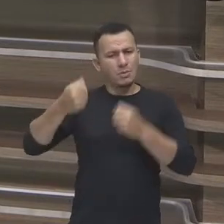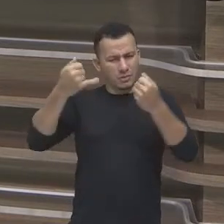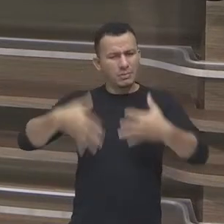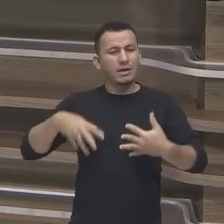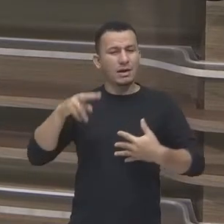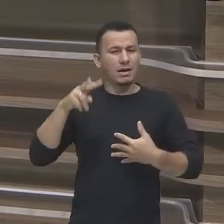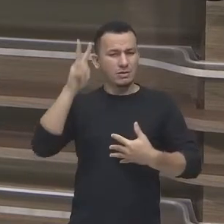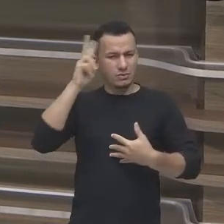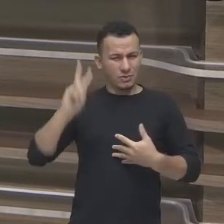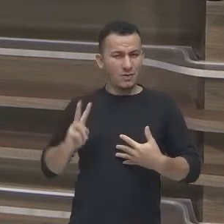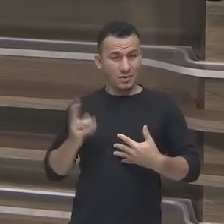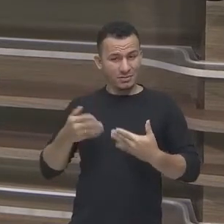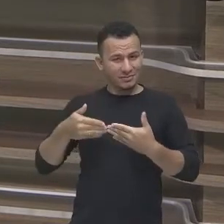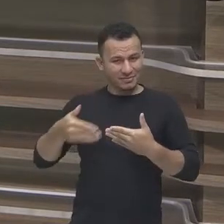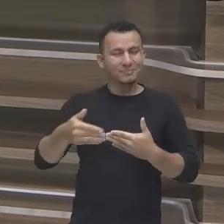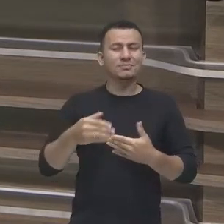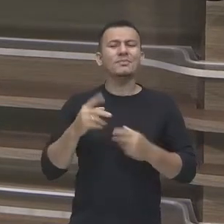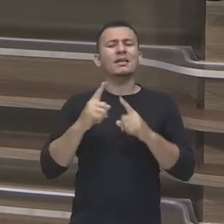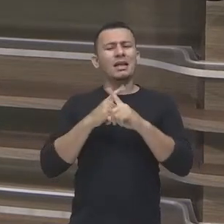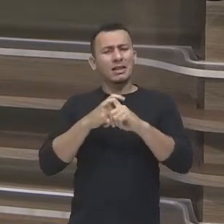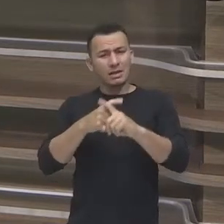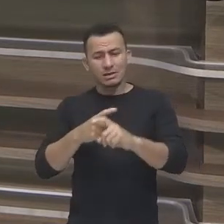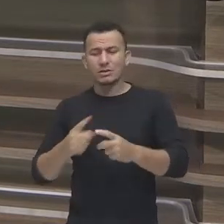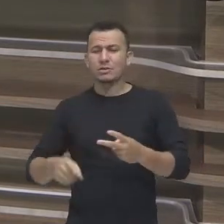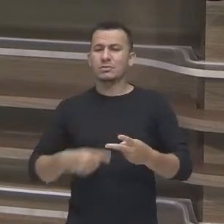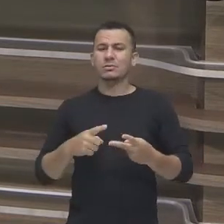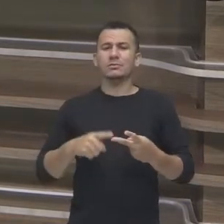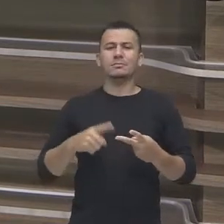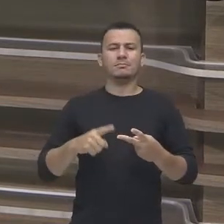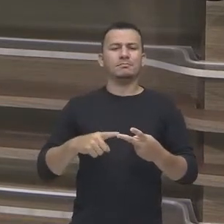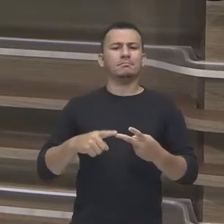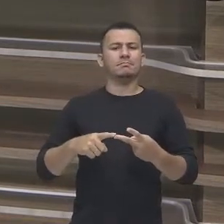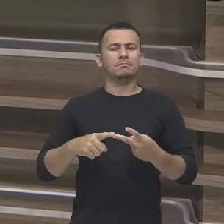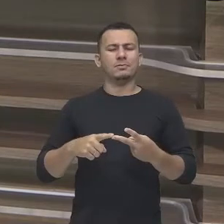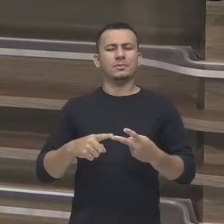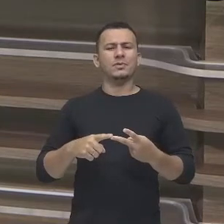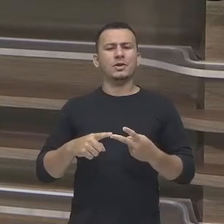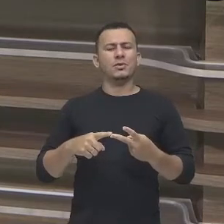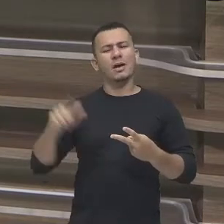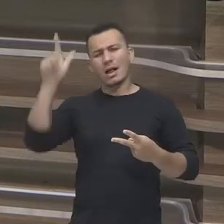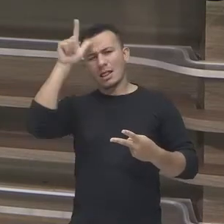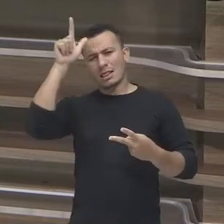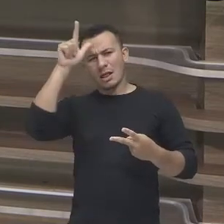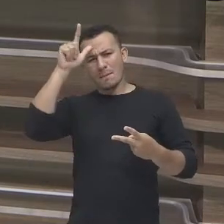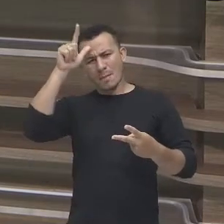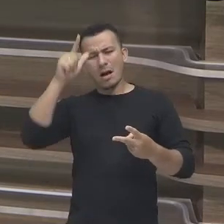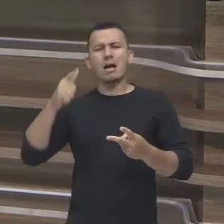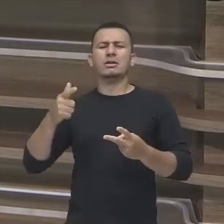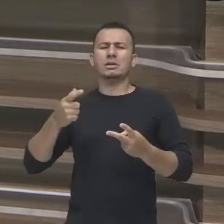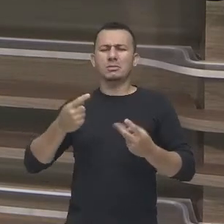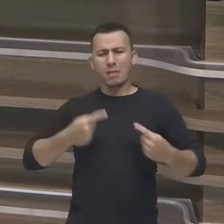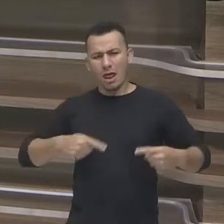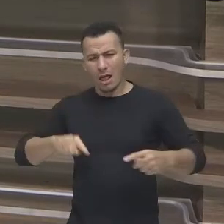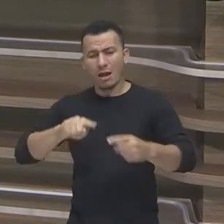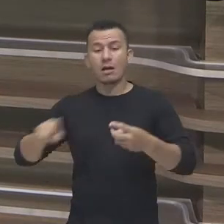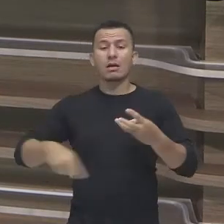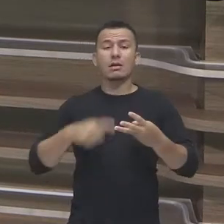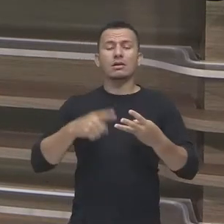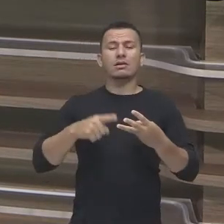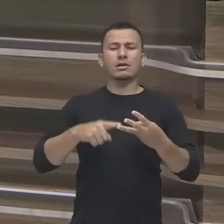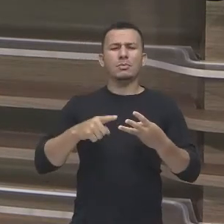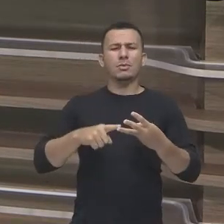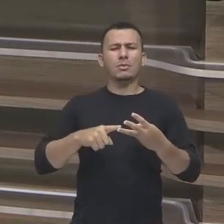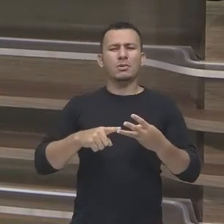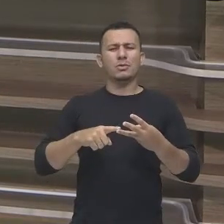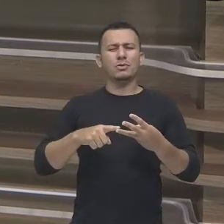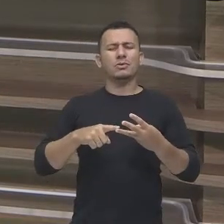fala sobre isso, né? Veio o nazismo, veio a composição da Alemanha ali, né? Depois veio a tal da cortina de